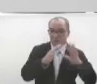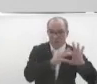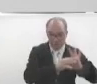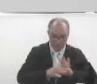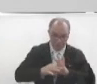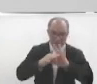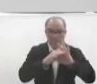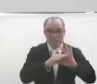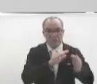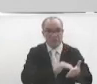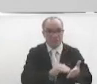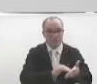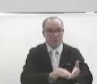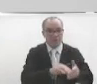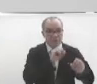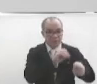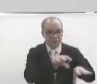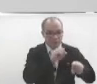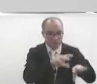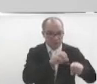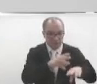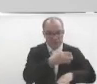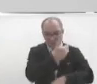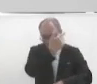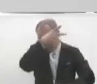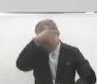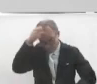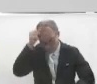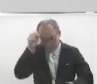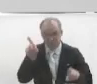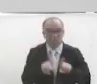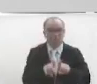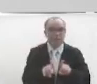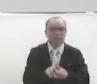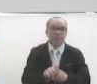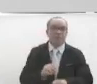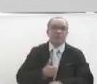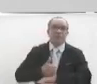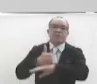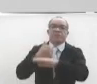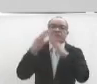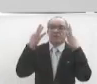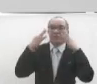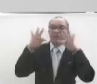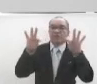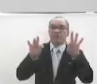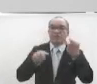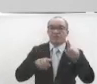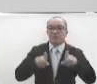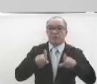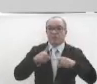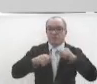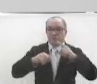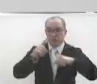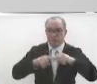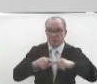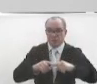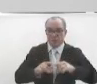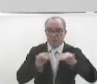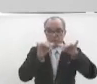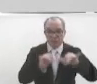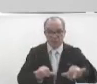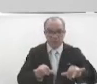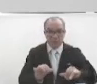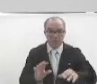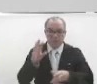à Secretaria Municipal de Educação e que atualmente atualmente ocupam os cargos técnicos instrumental fica fica